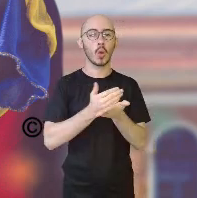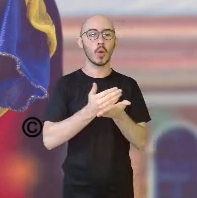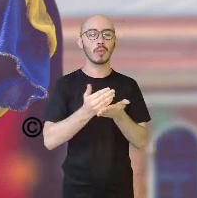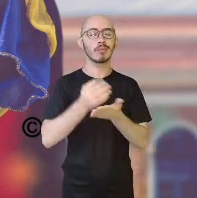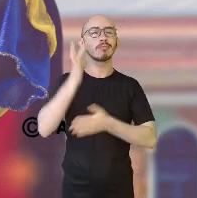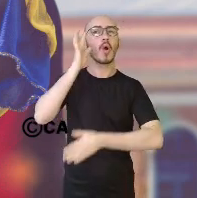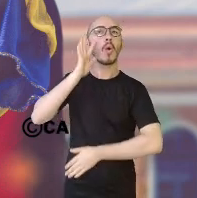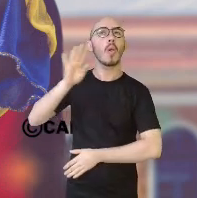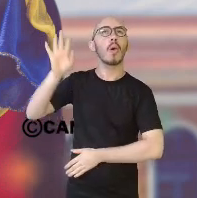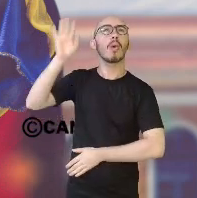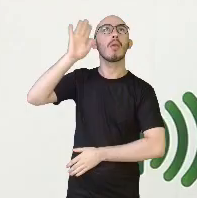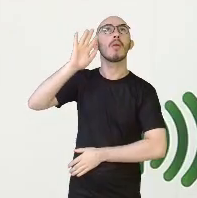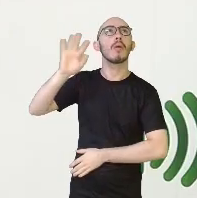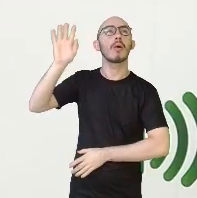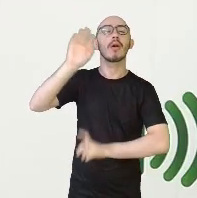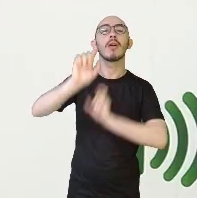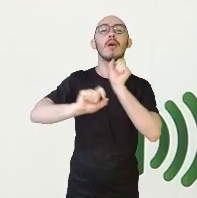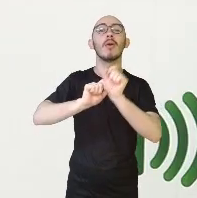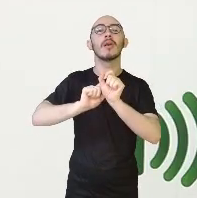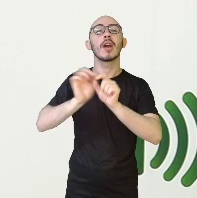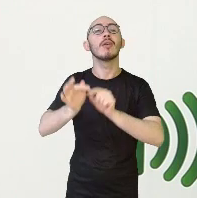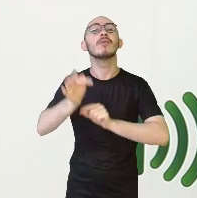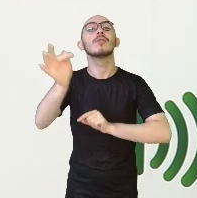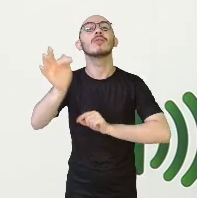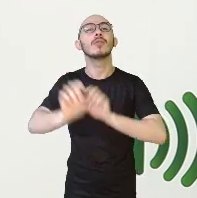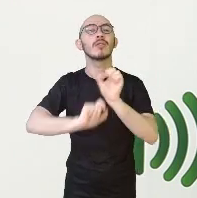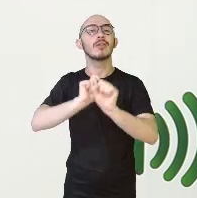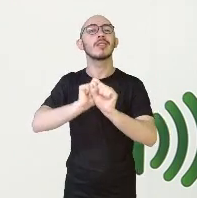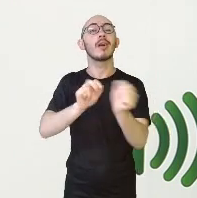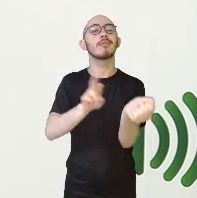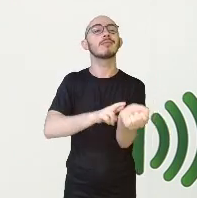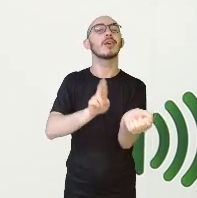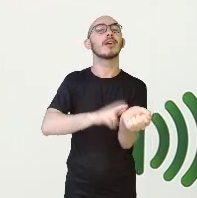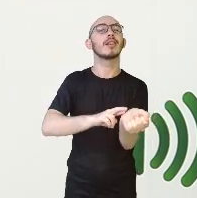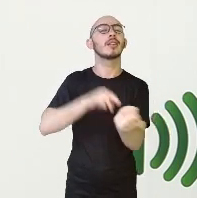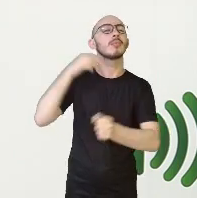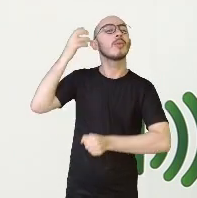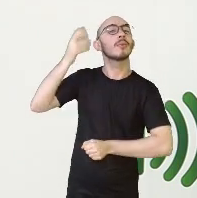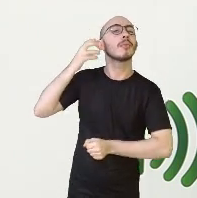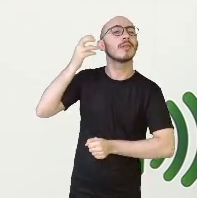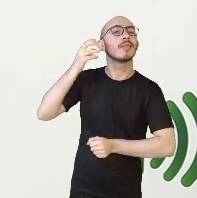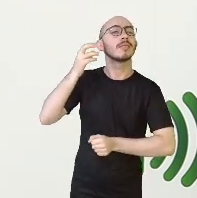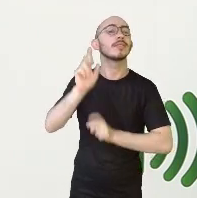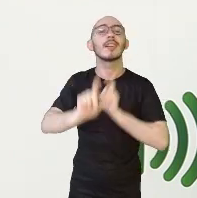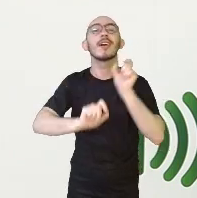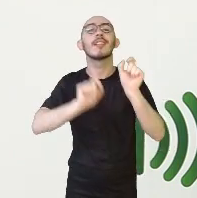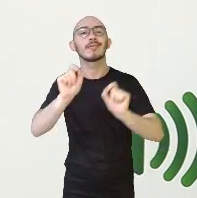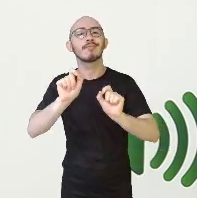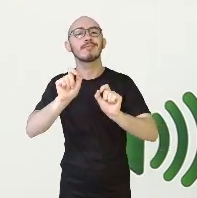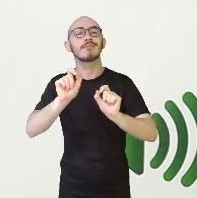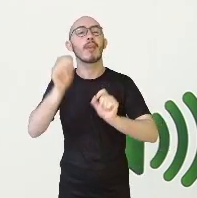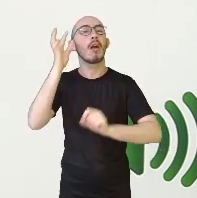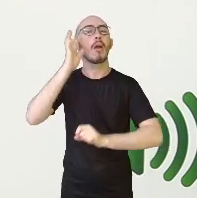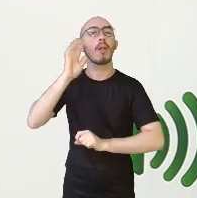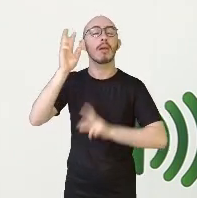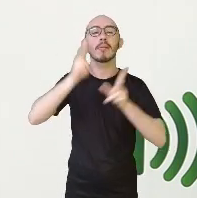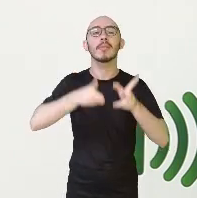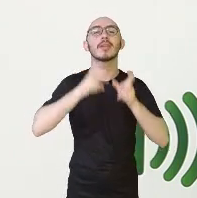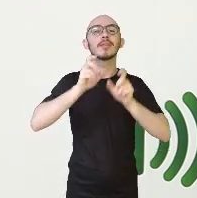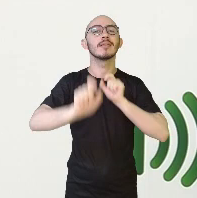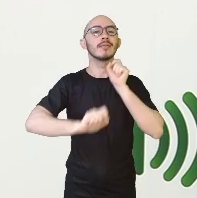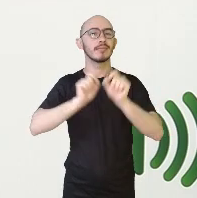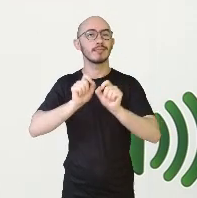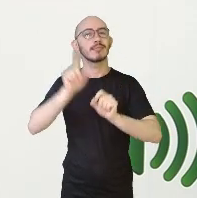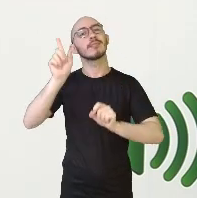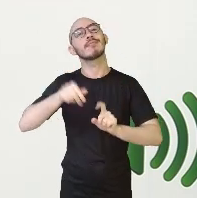é que vem aí pela frente, qual o ritmo, qual a música, o que é que remete isso? Seria